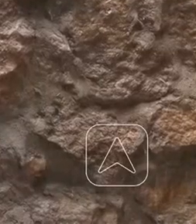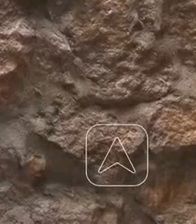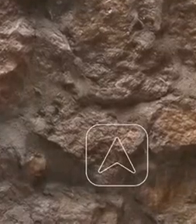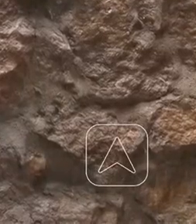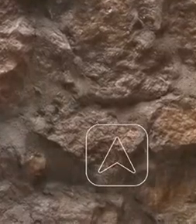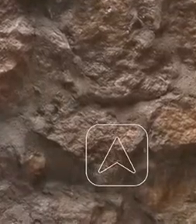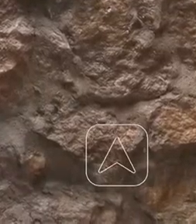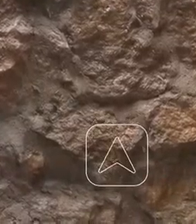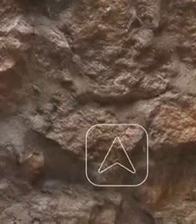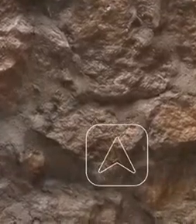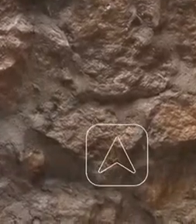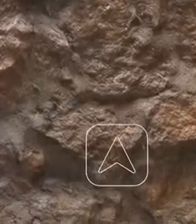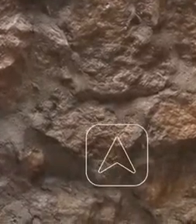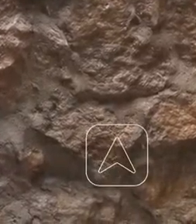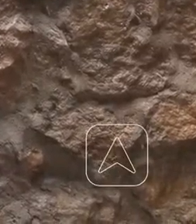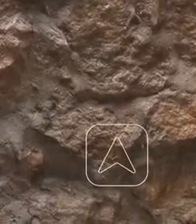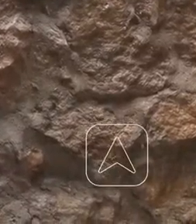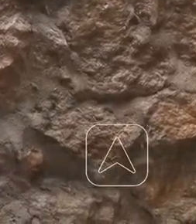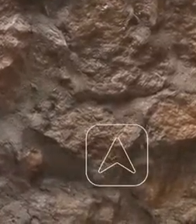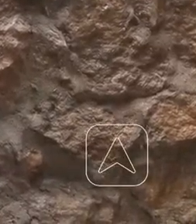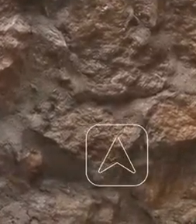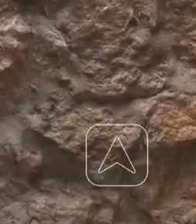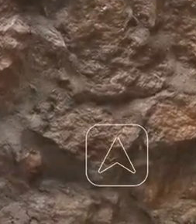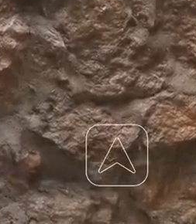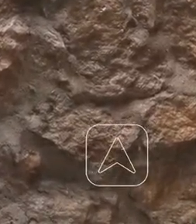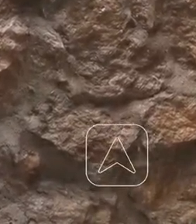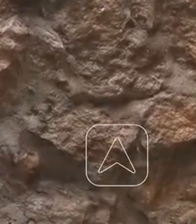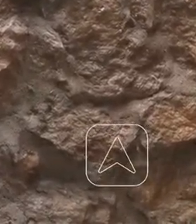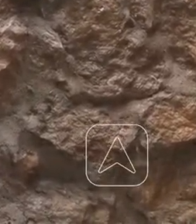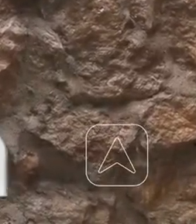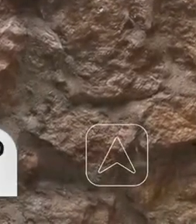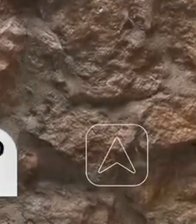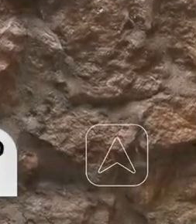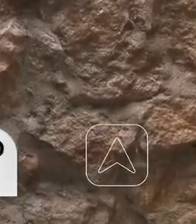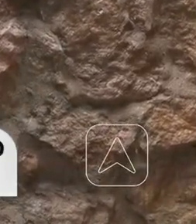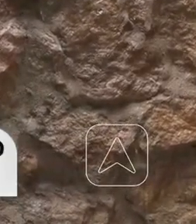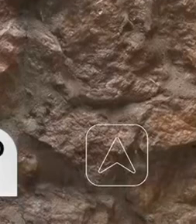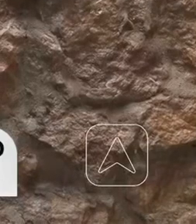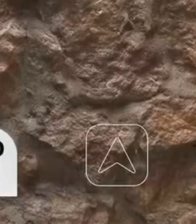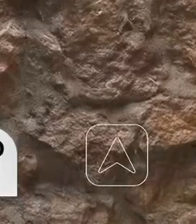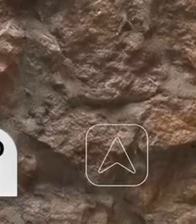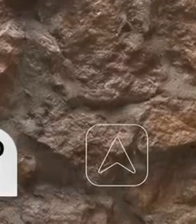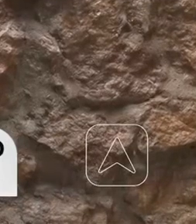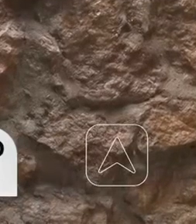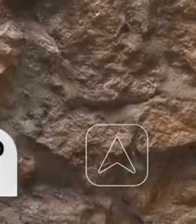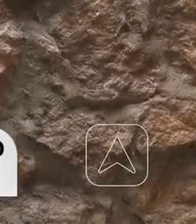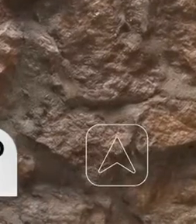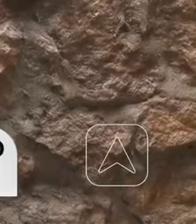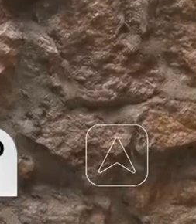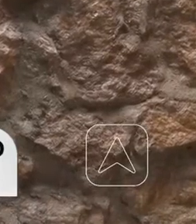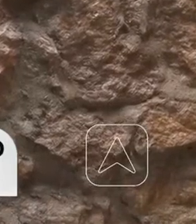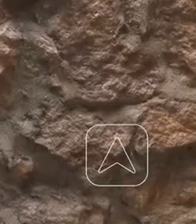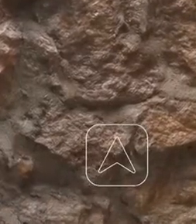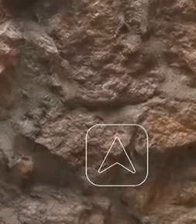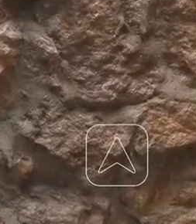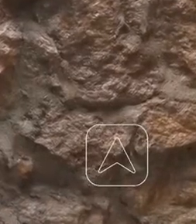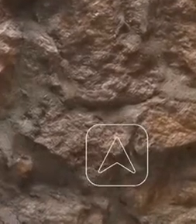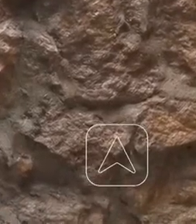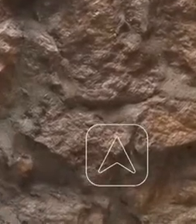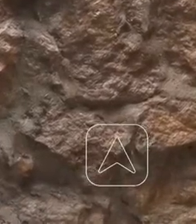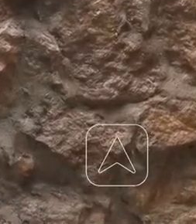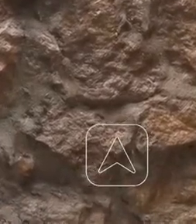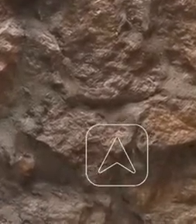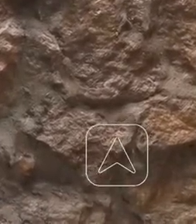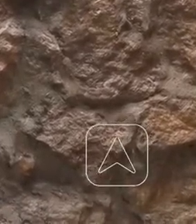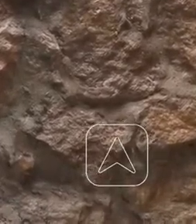que são necessárias novas eleições toda vez que uma decisão judicial alterar mais de 50% dos votos